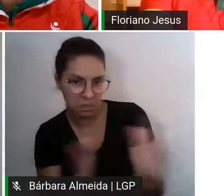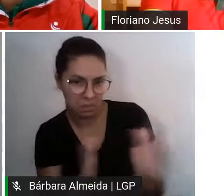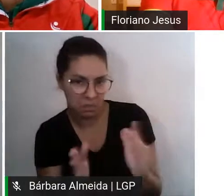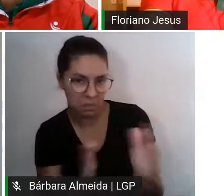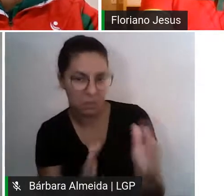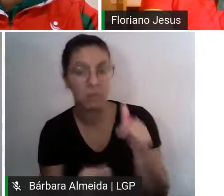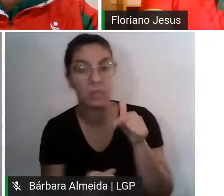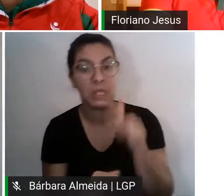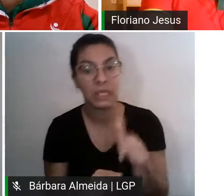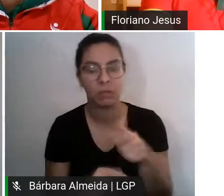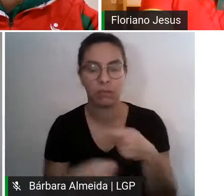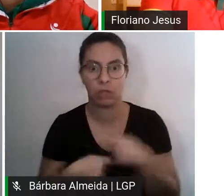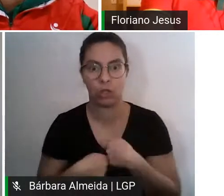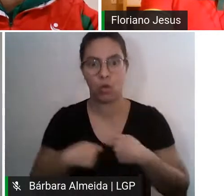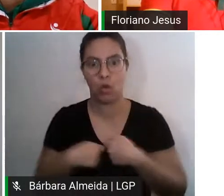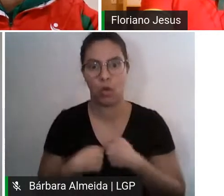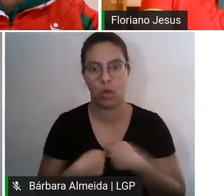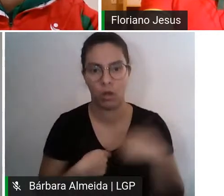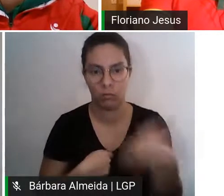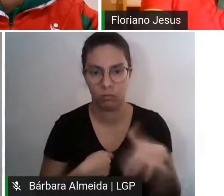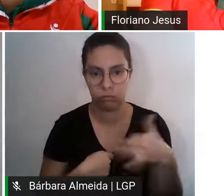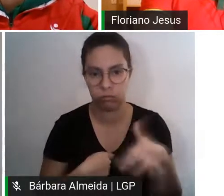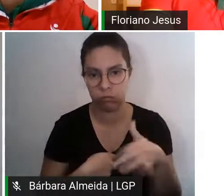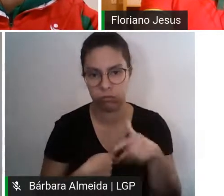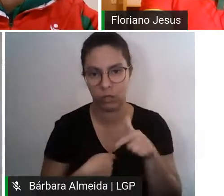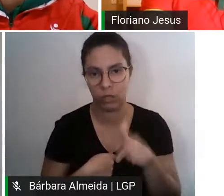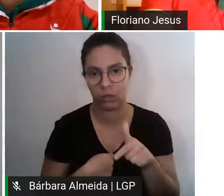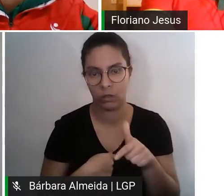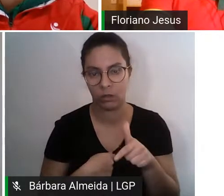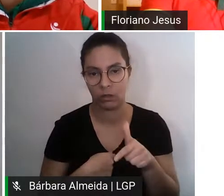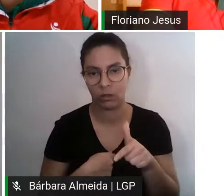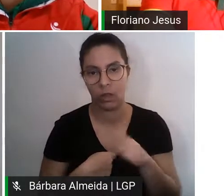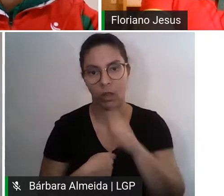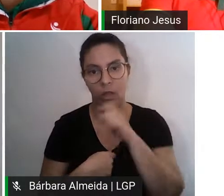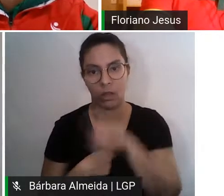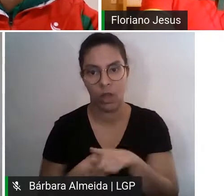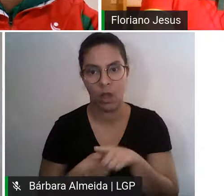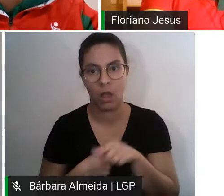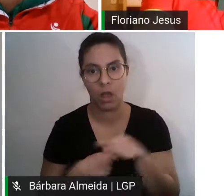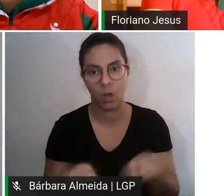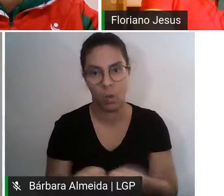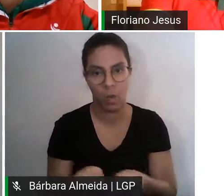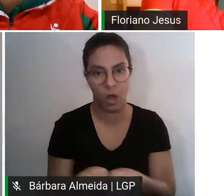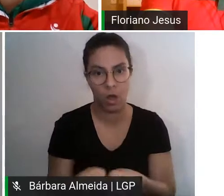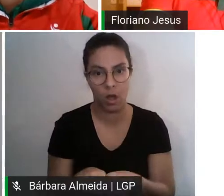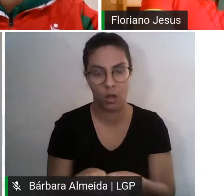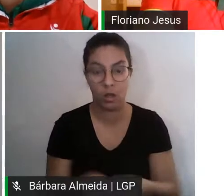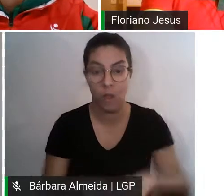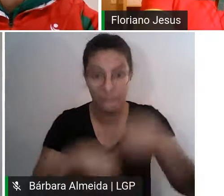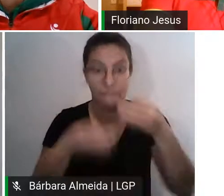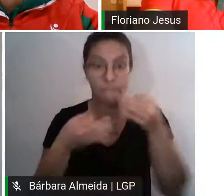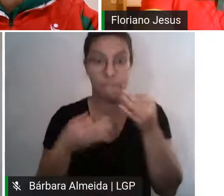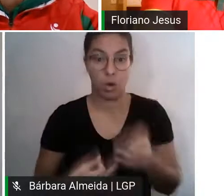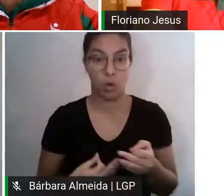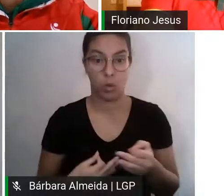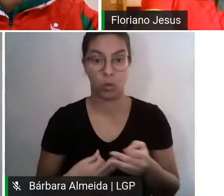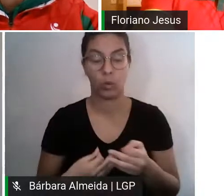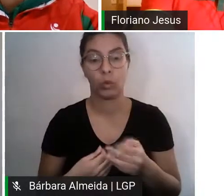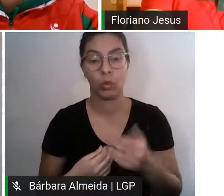Levar um choque, como eu levei, para poder estar pronto para a segunda vaga, que